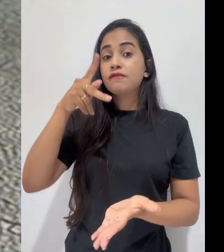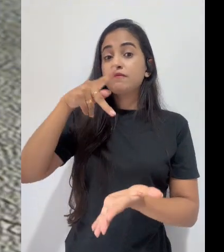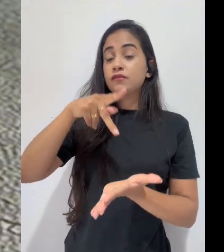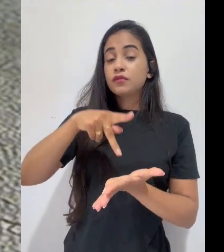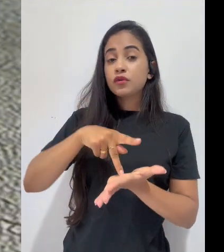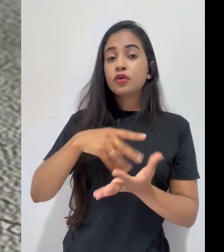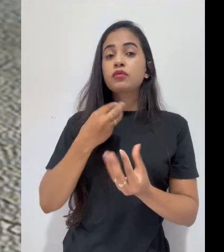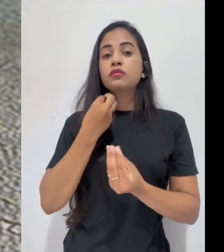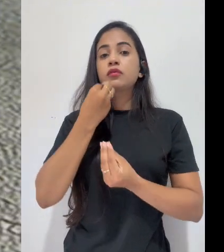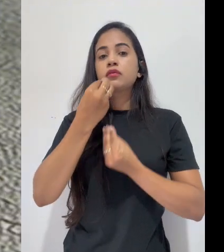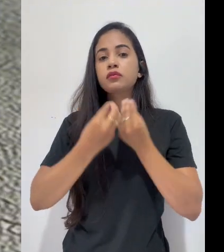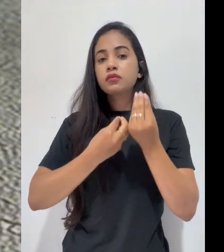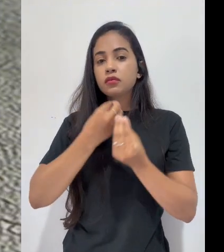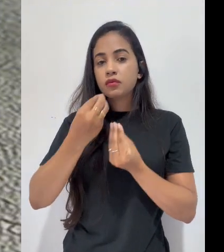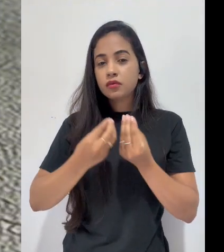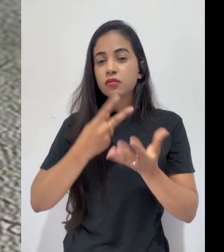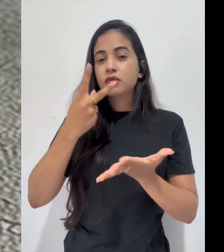se